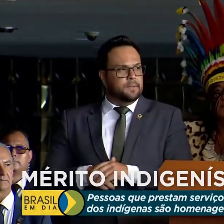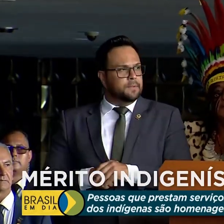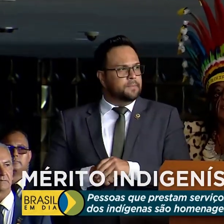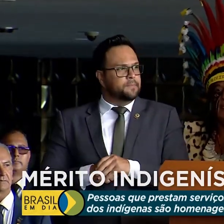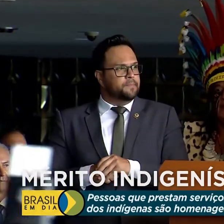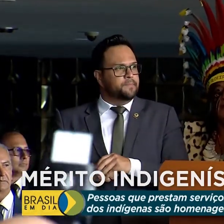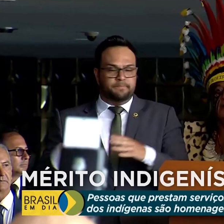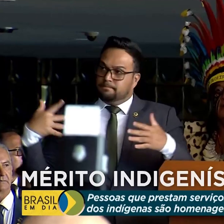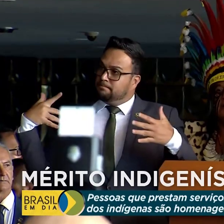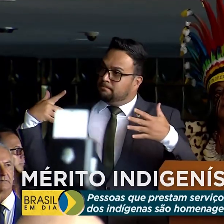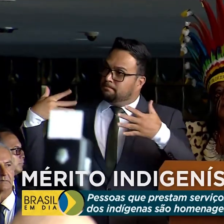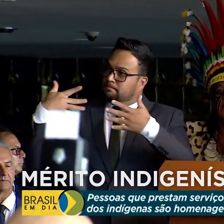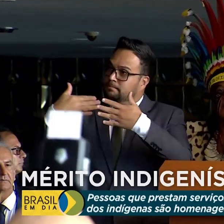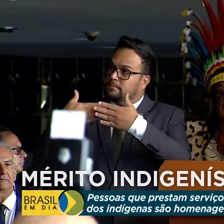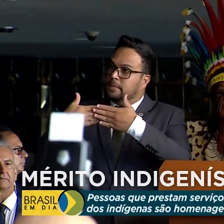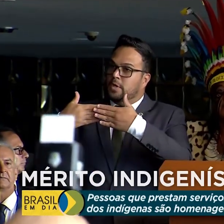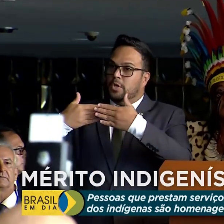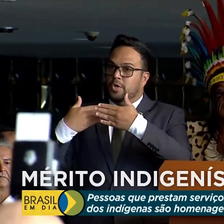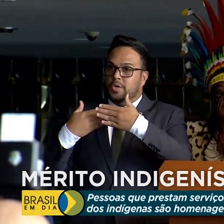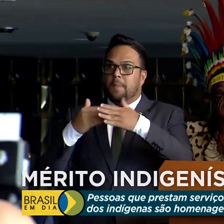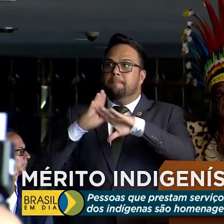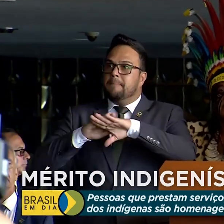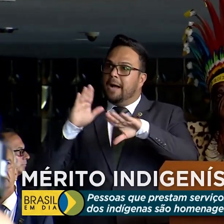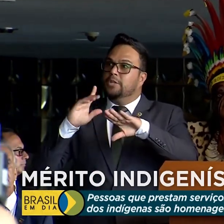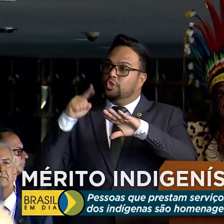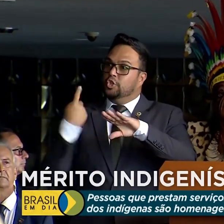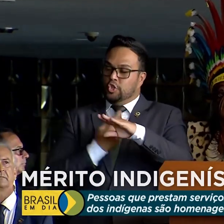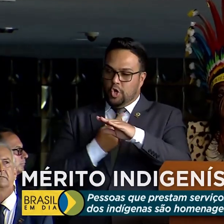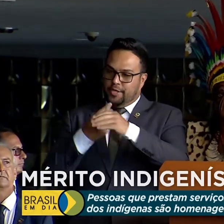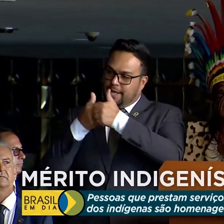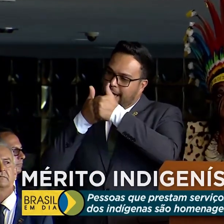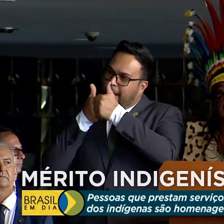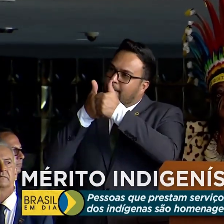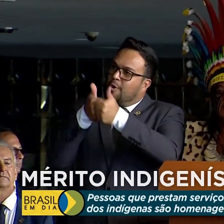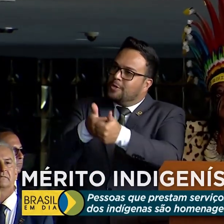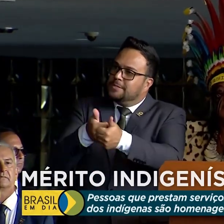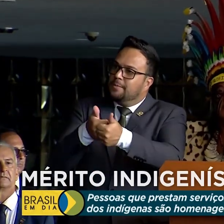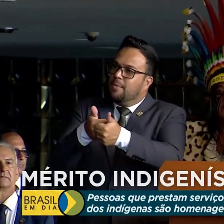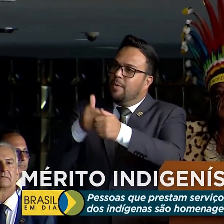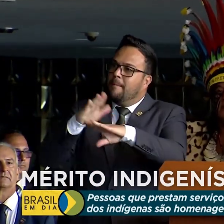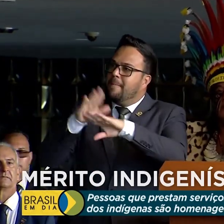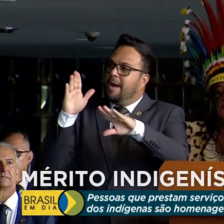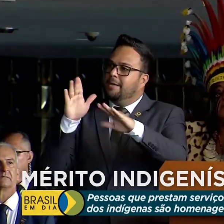nos aproximamos muito mais que em tempos anteriores.